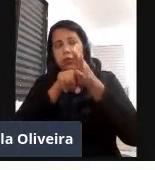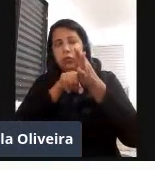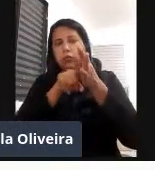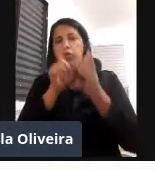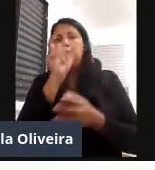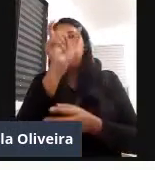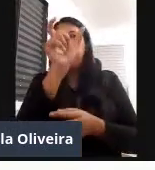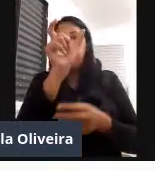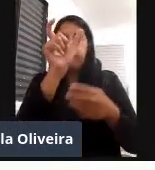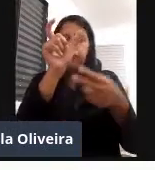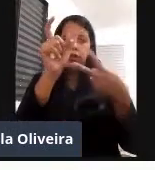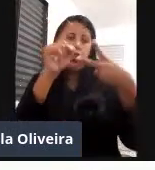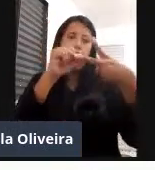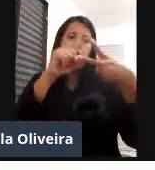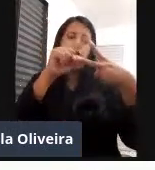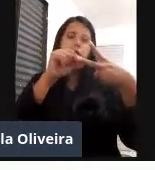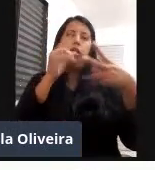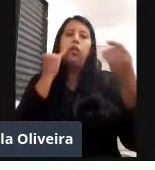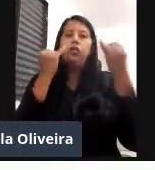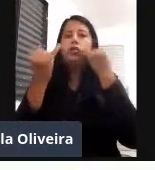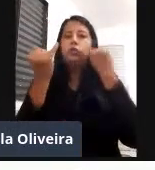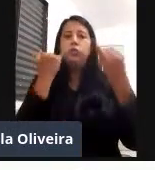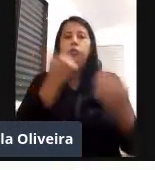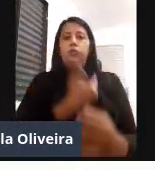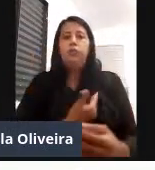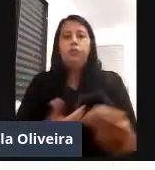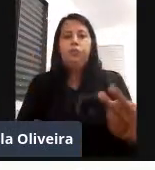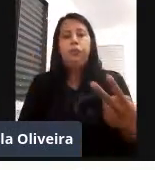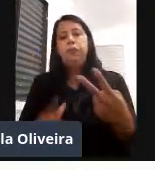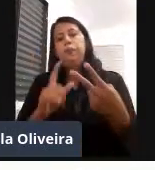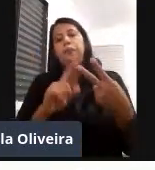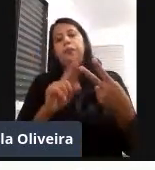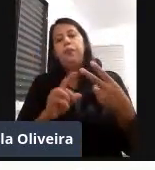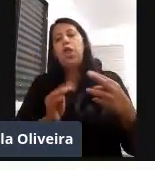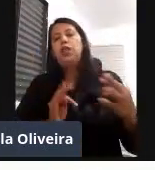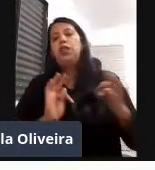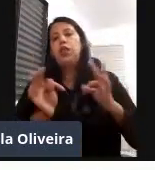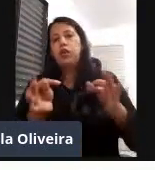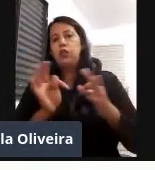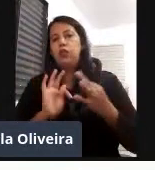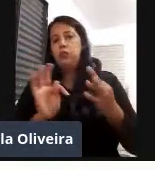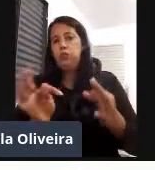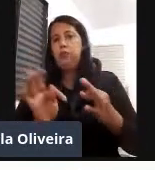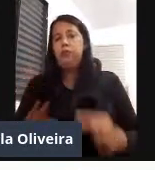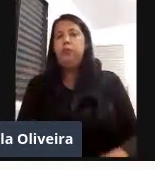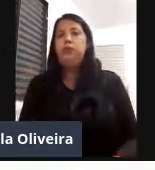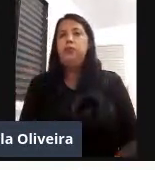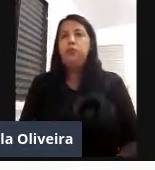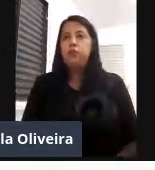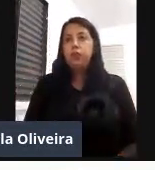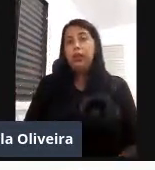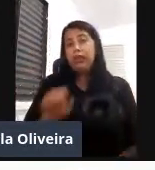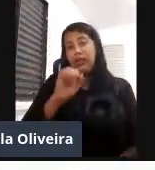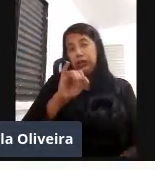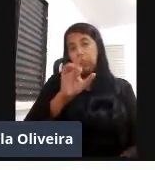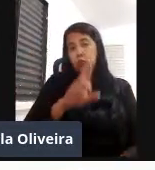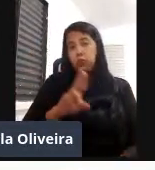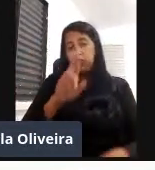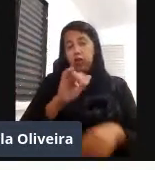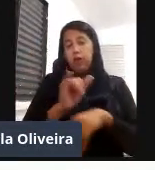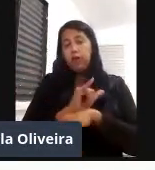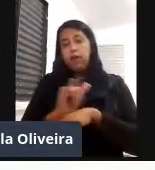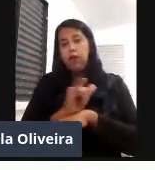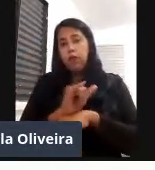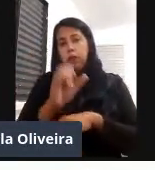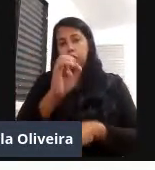chega lá. E a palavra-chave 2, que é tecnologia. Então, o OR, que é ou, ele vai